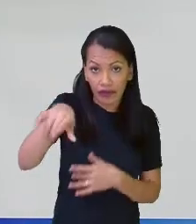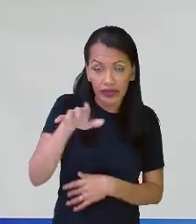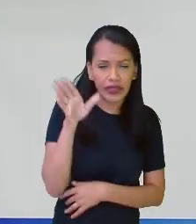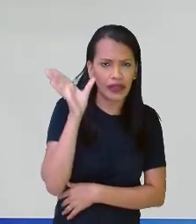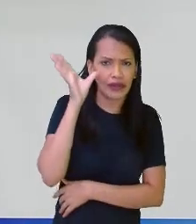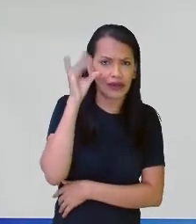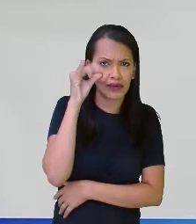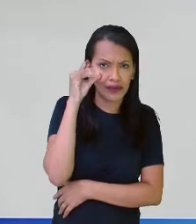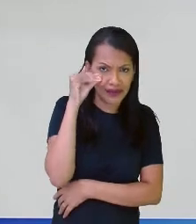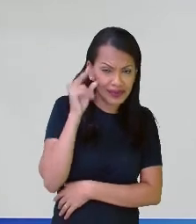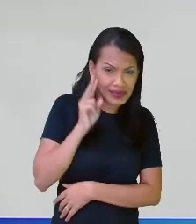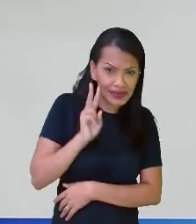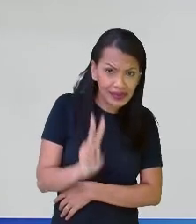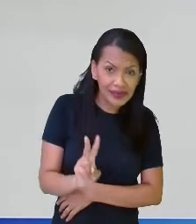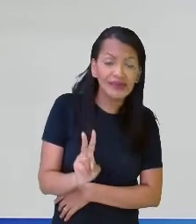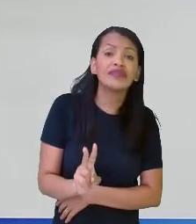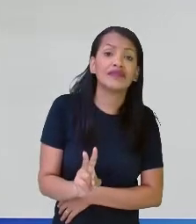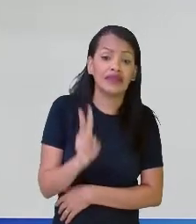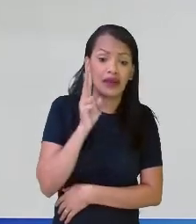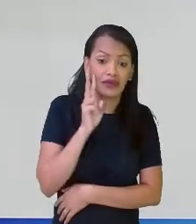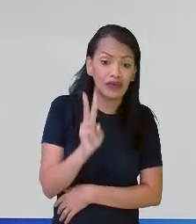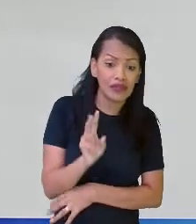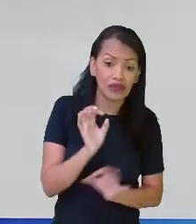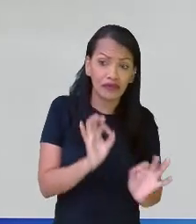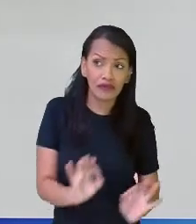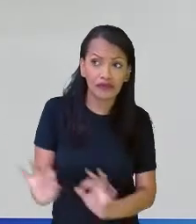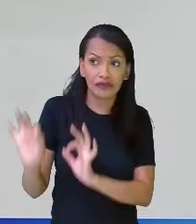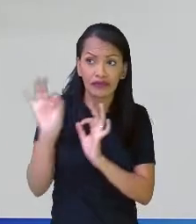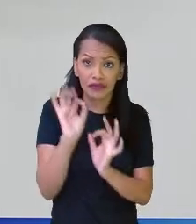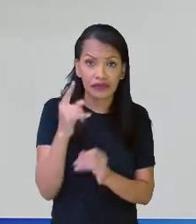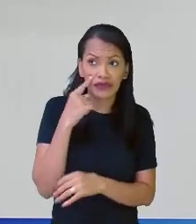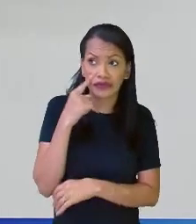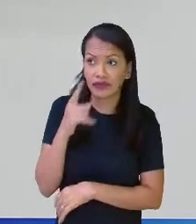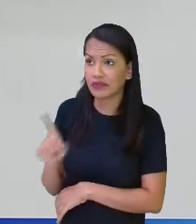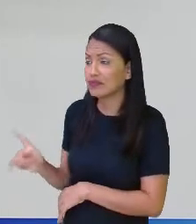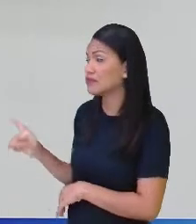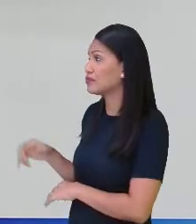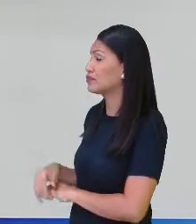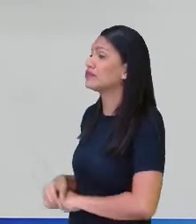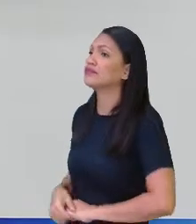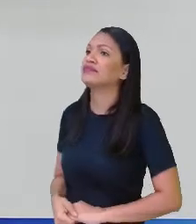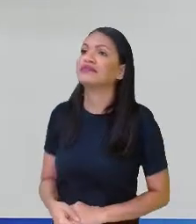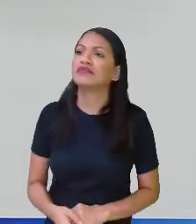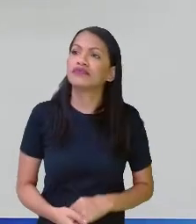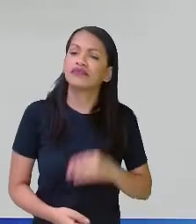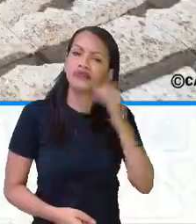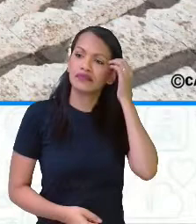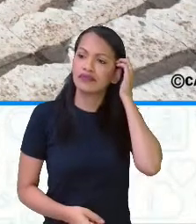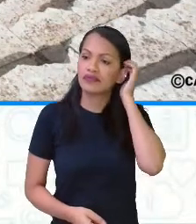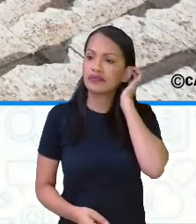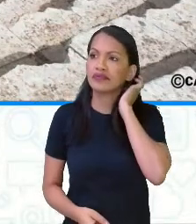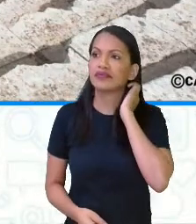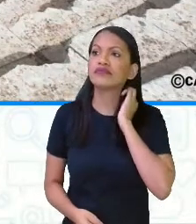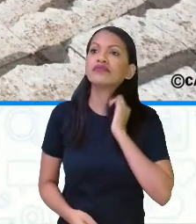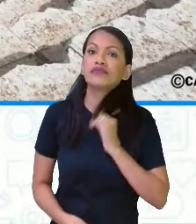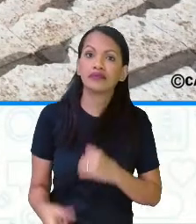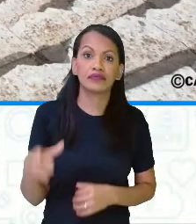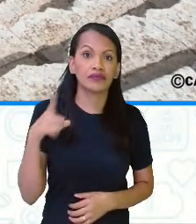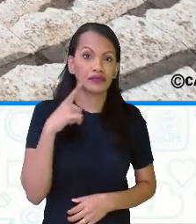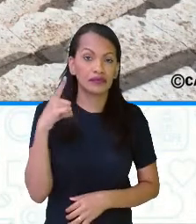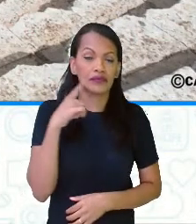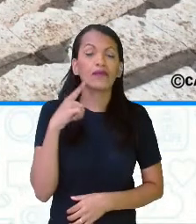sua curiosidade quando você for assistir a uma peça. Olha só, o teatro teve origem no país